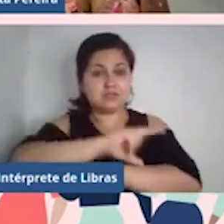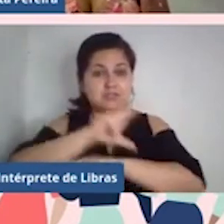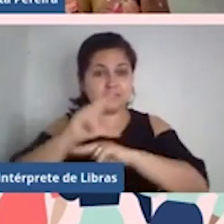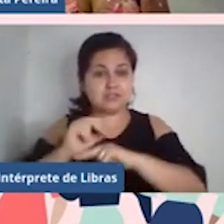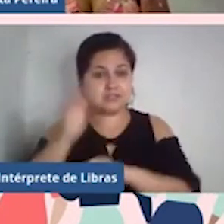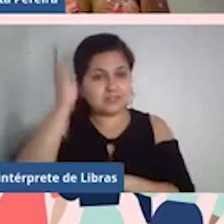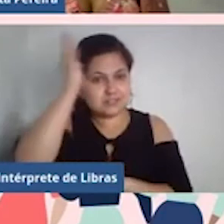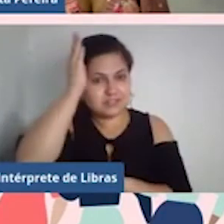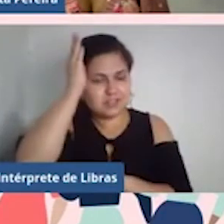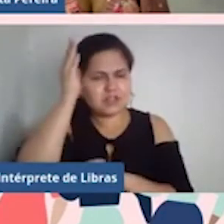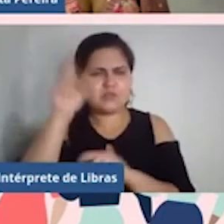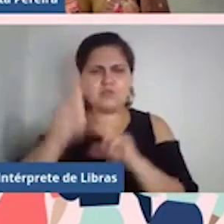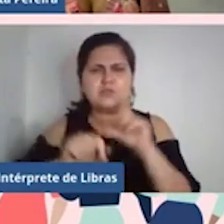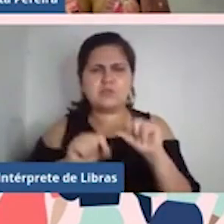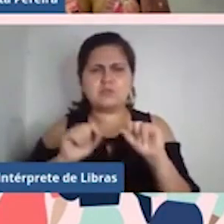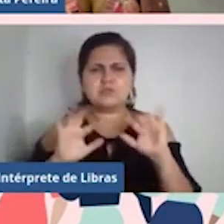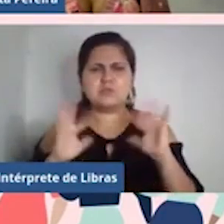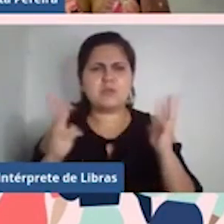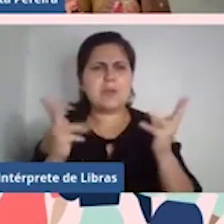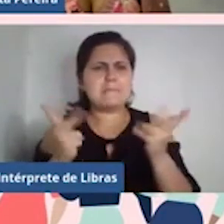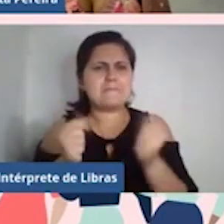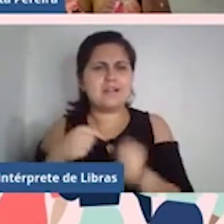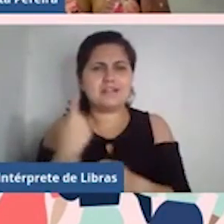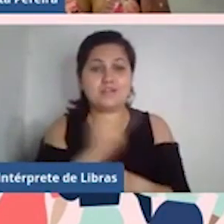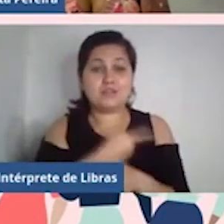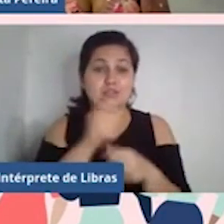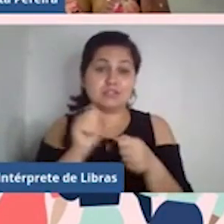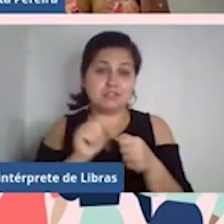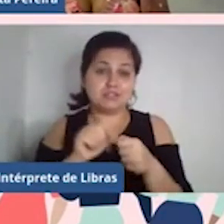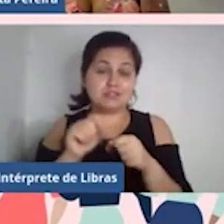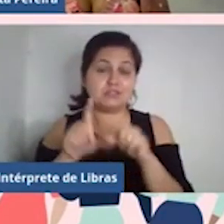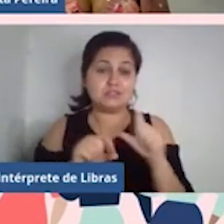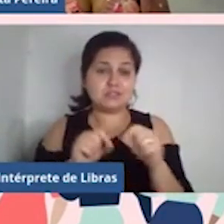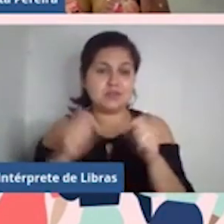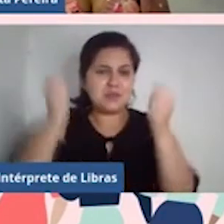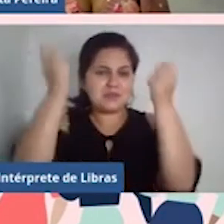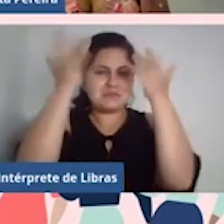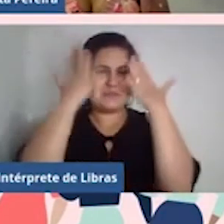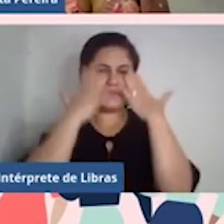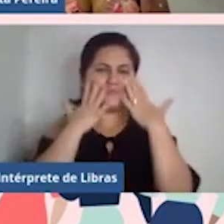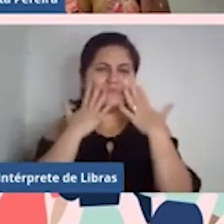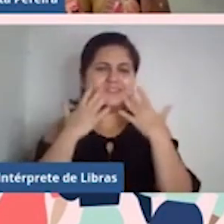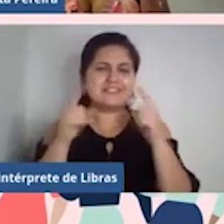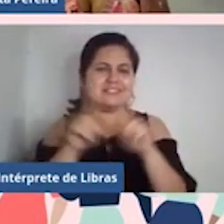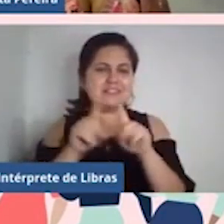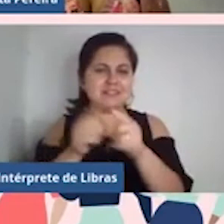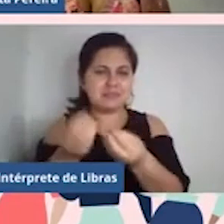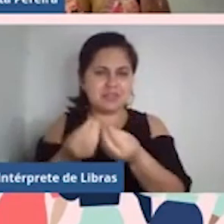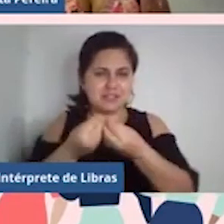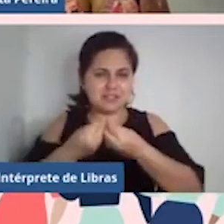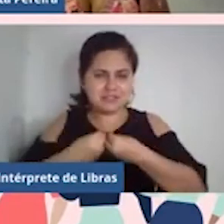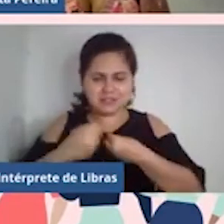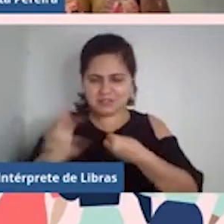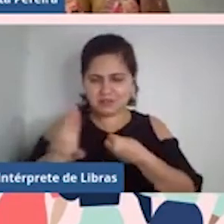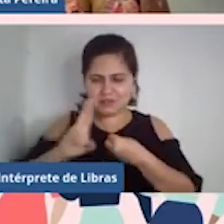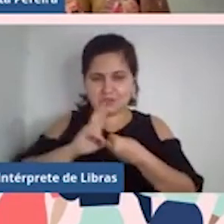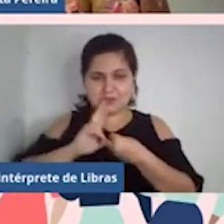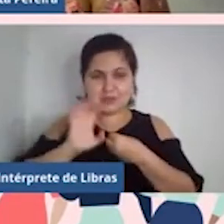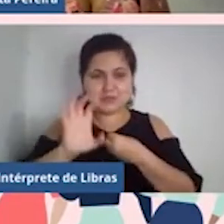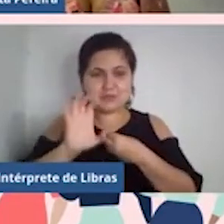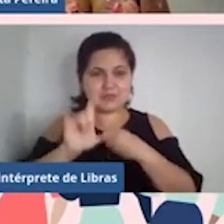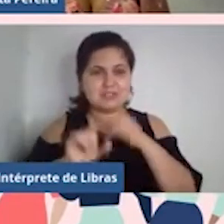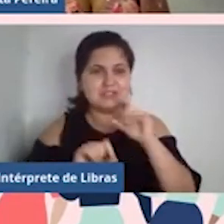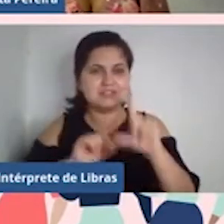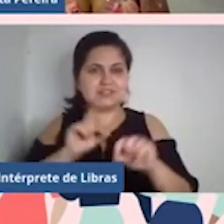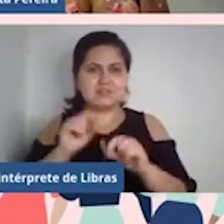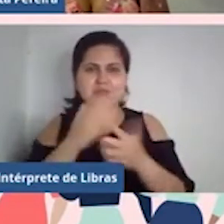uma escolha maravilhosa que nós fizemos e, por outro lado, é uma bênção também. A gente recebe um retorno por essa escolha e por